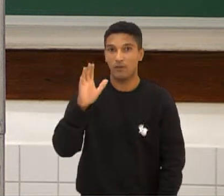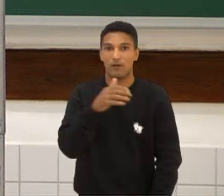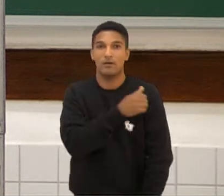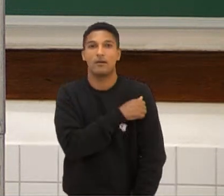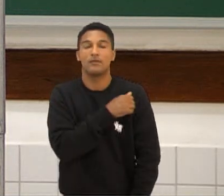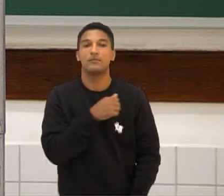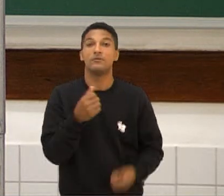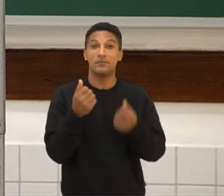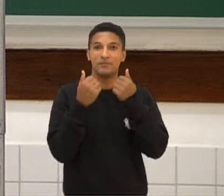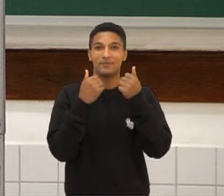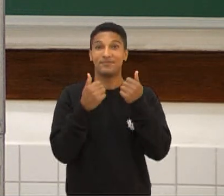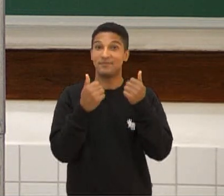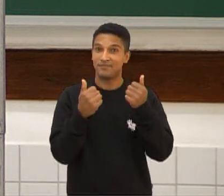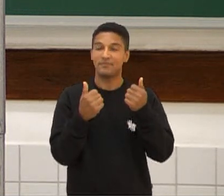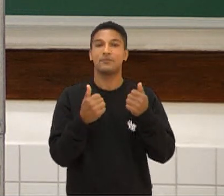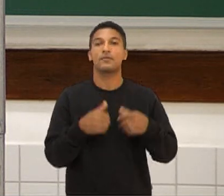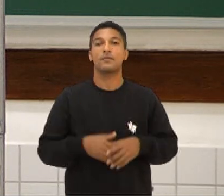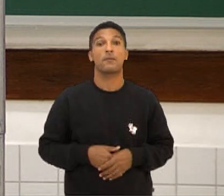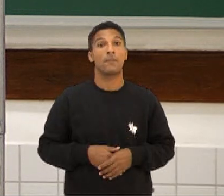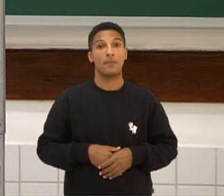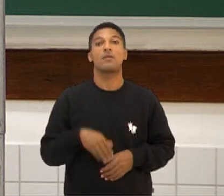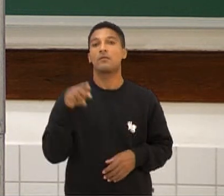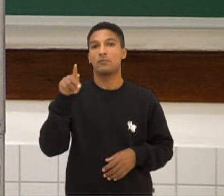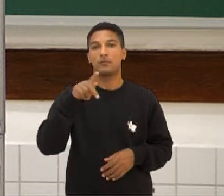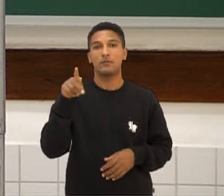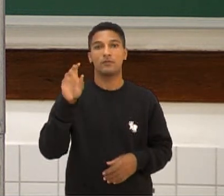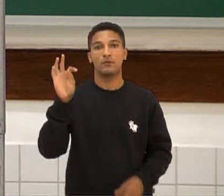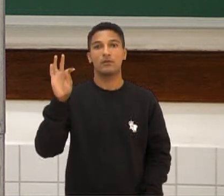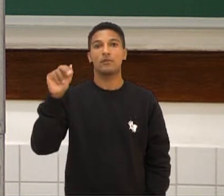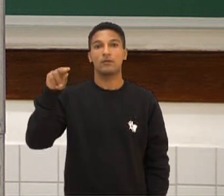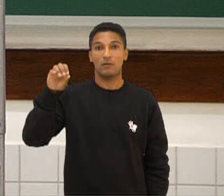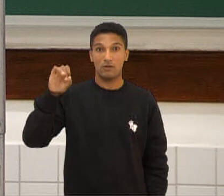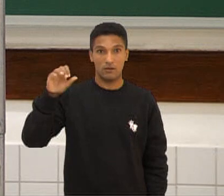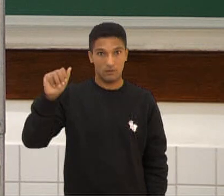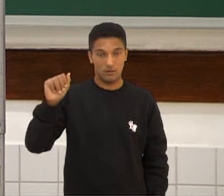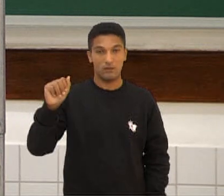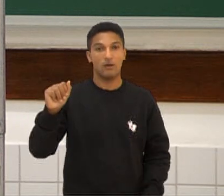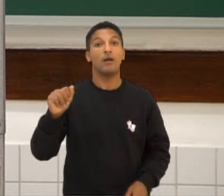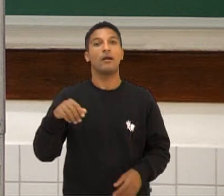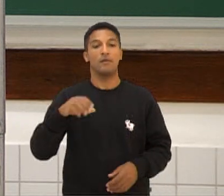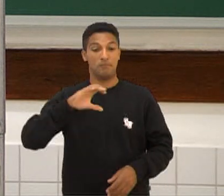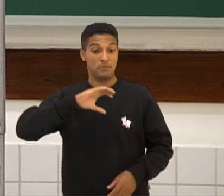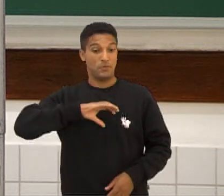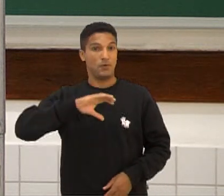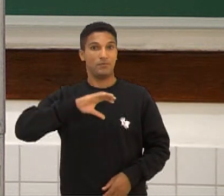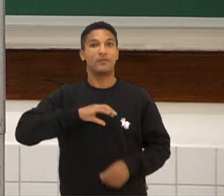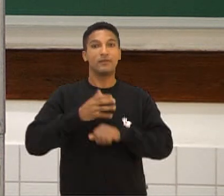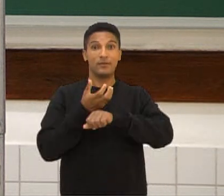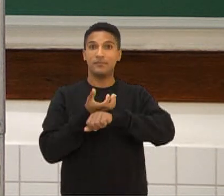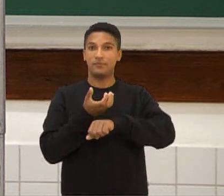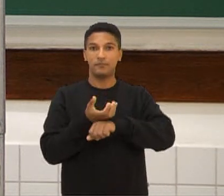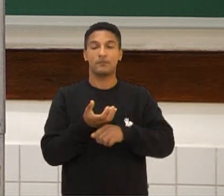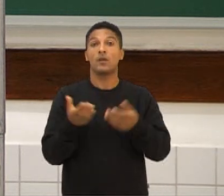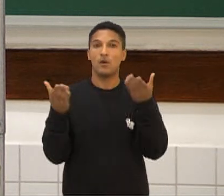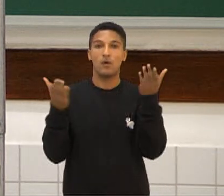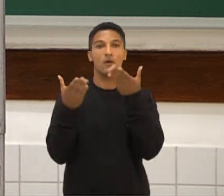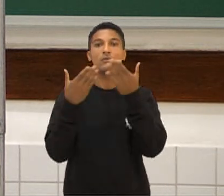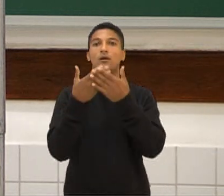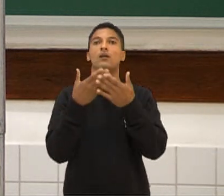Olá, pessoal, tudo bem? Professora Tânia com vocês, de Língua Portuguesa, trabalhando hoje a aula de